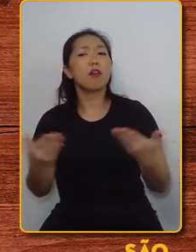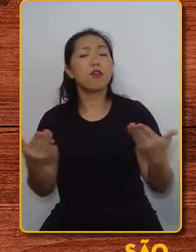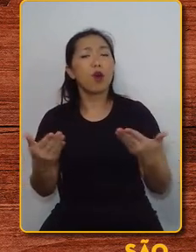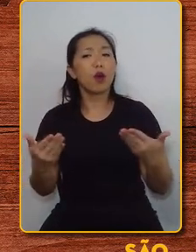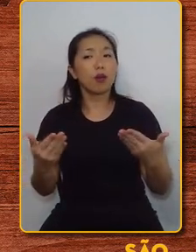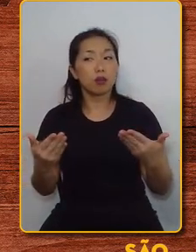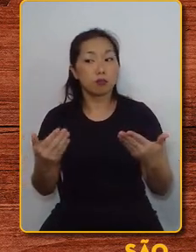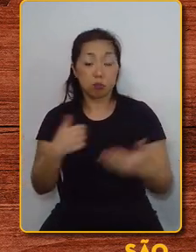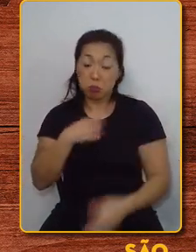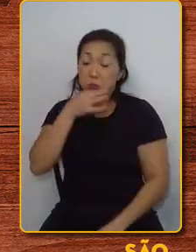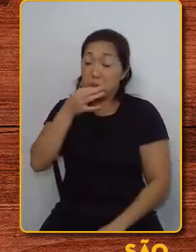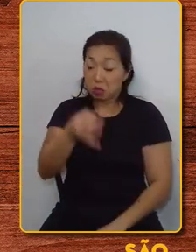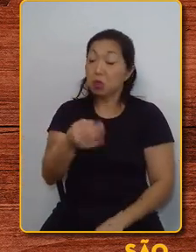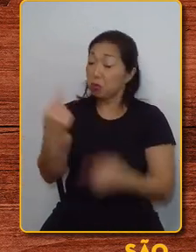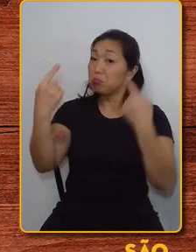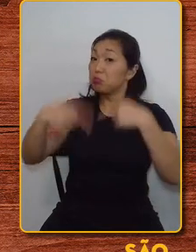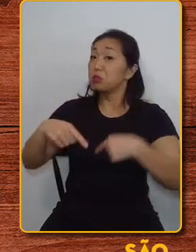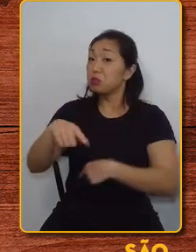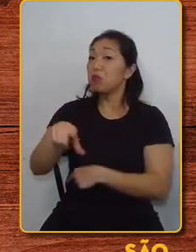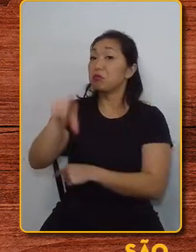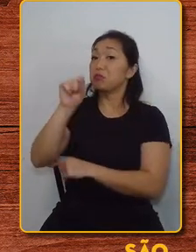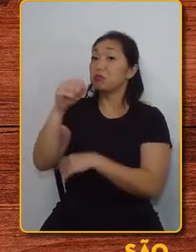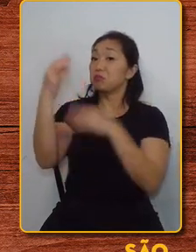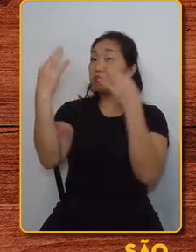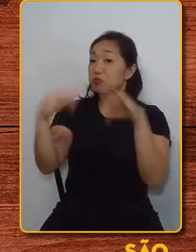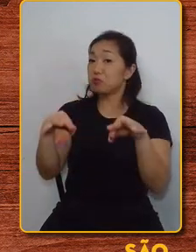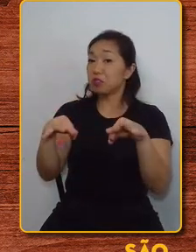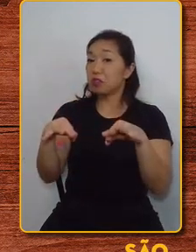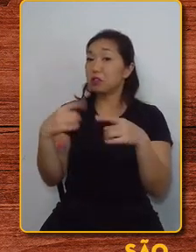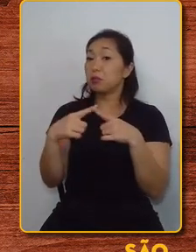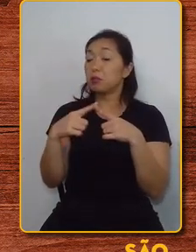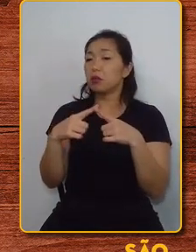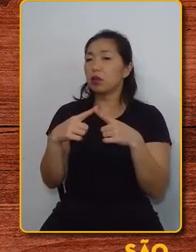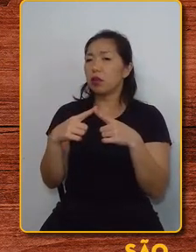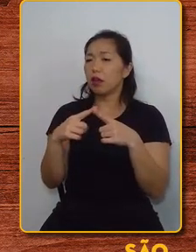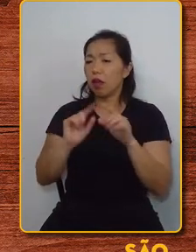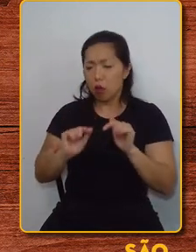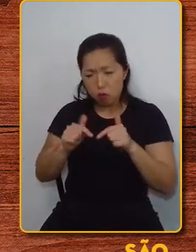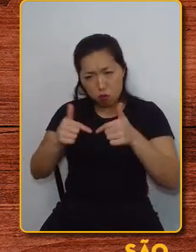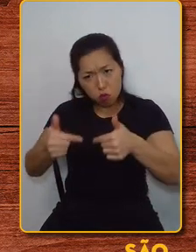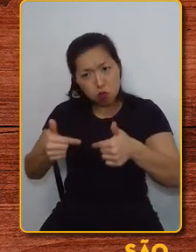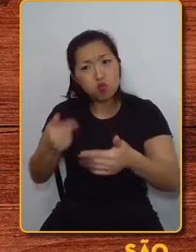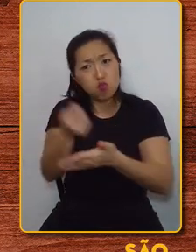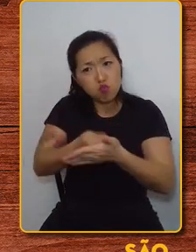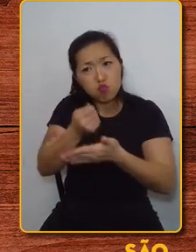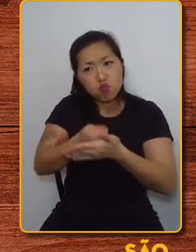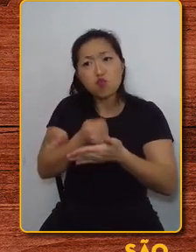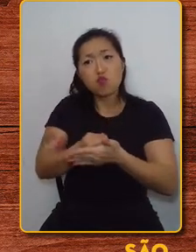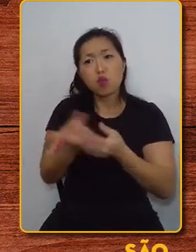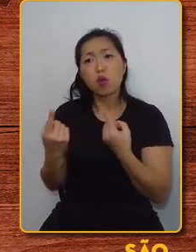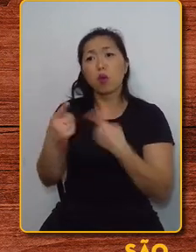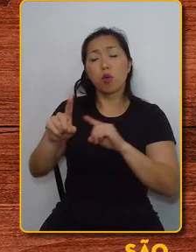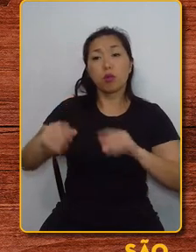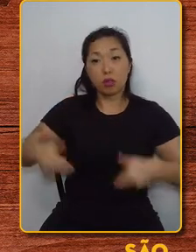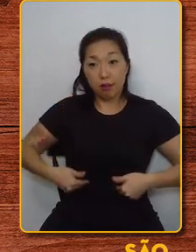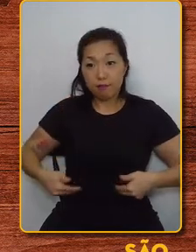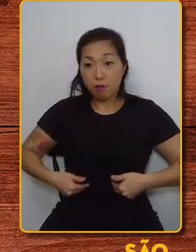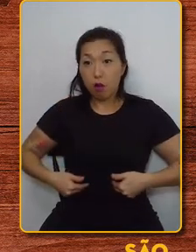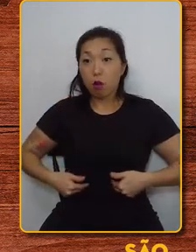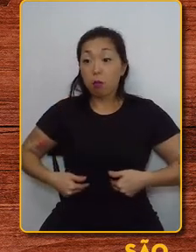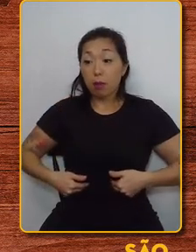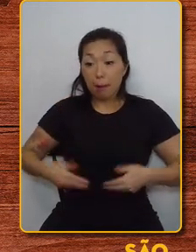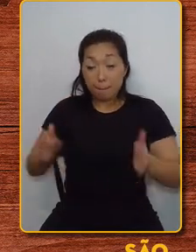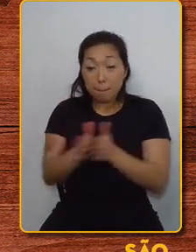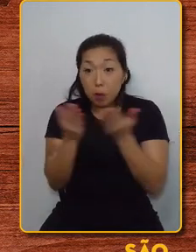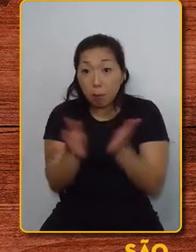corretos. Nós, apesar de termos enfrentado a fome, de termos enfrentado e superado a pobreza, né,